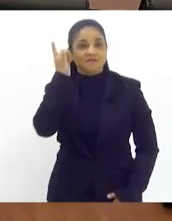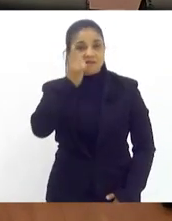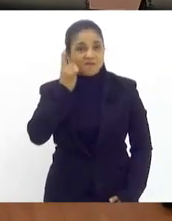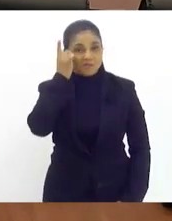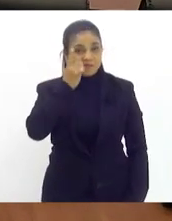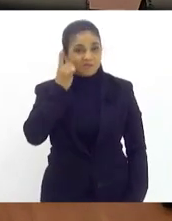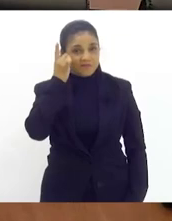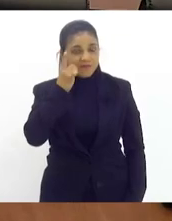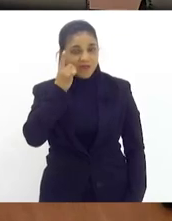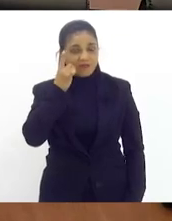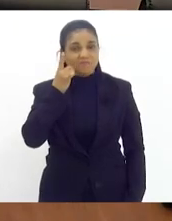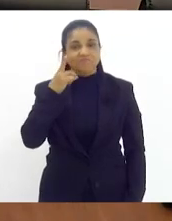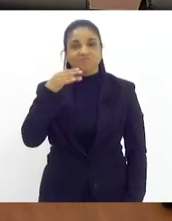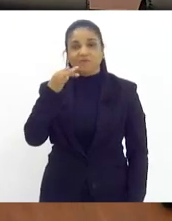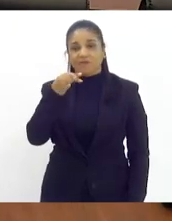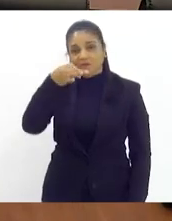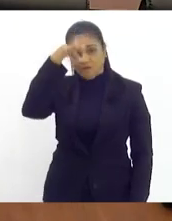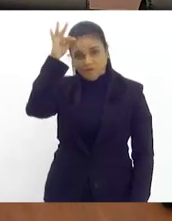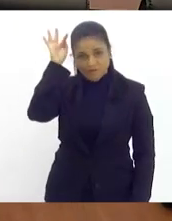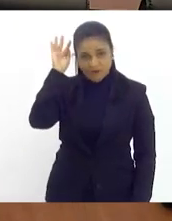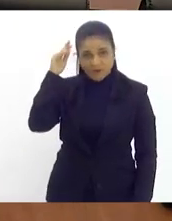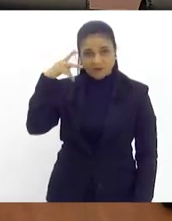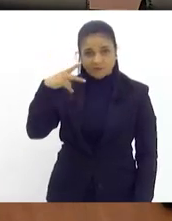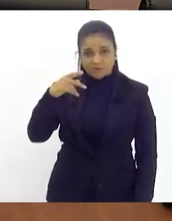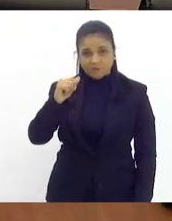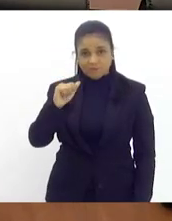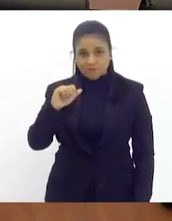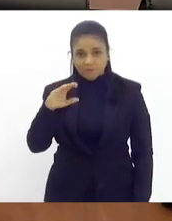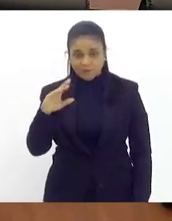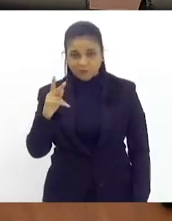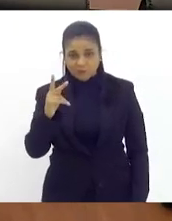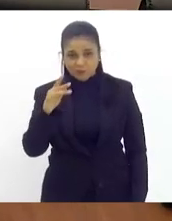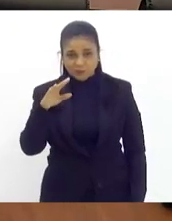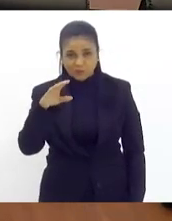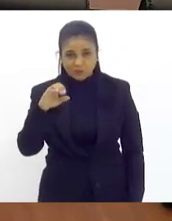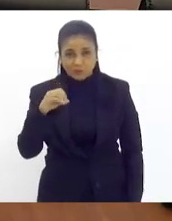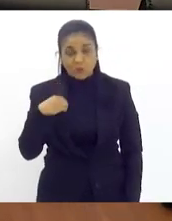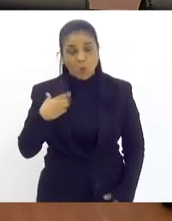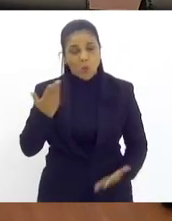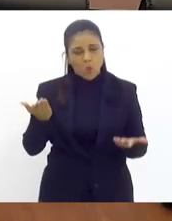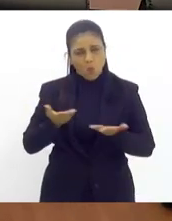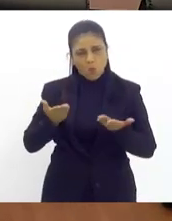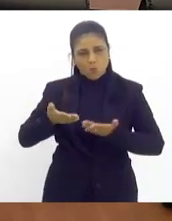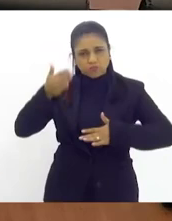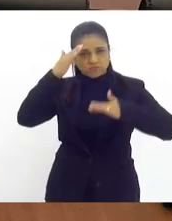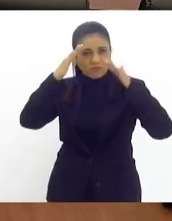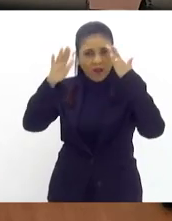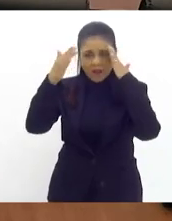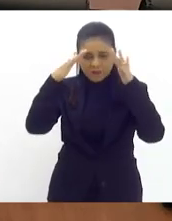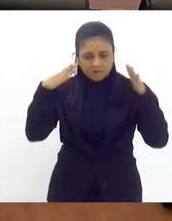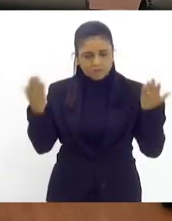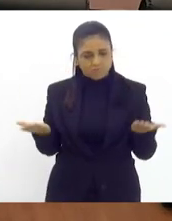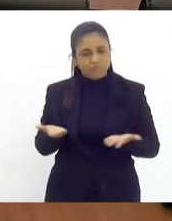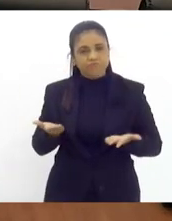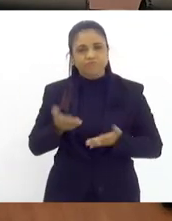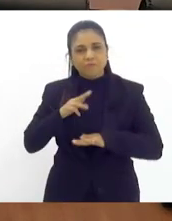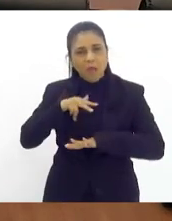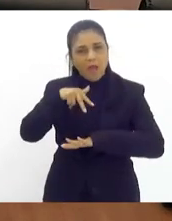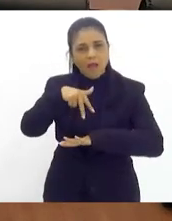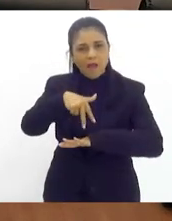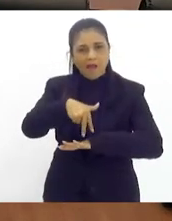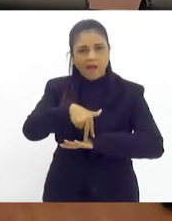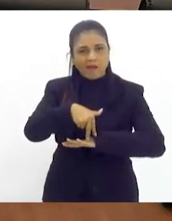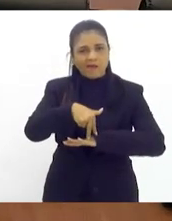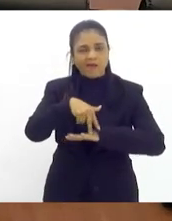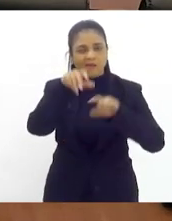deputado federal de Pacheco é uma grande alegria para nós hoje estamos aqui e a